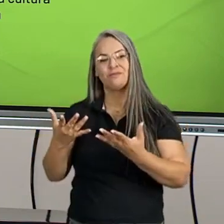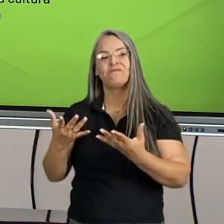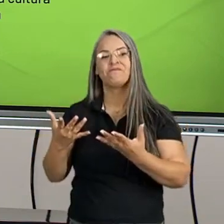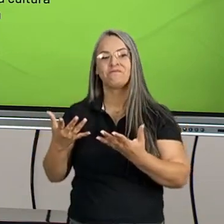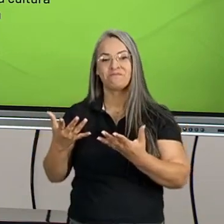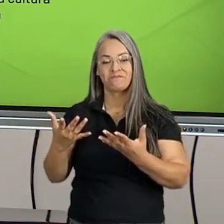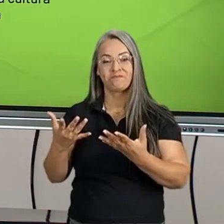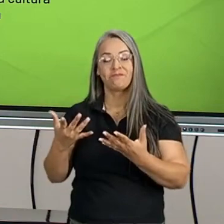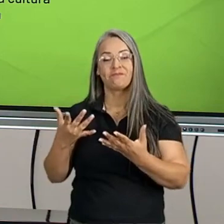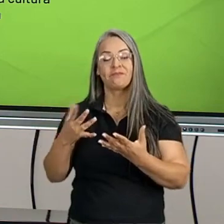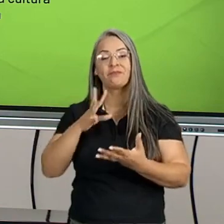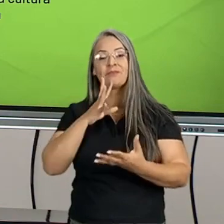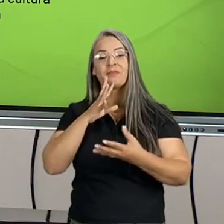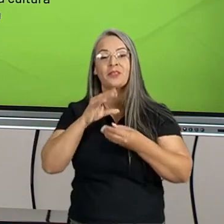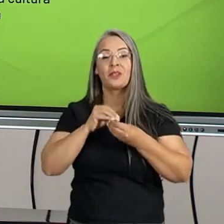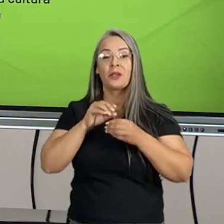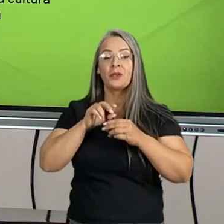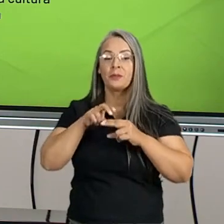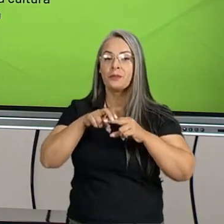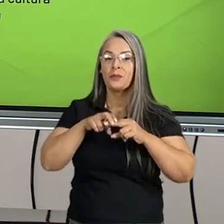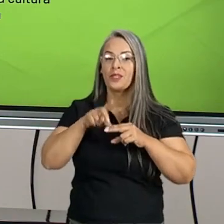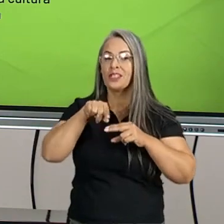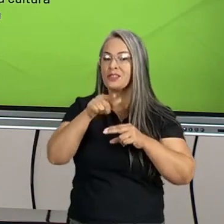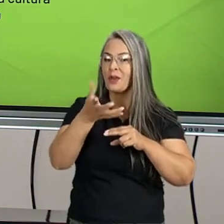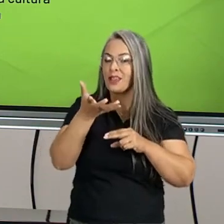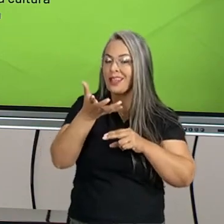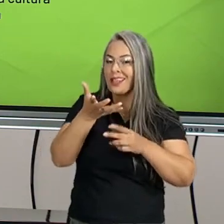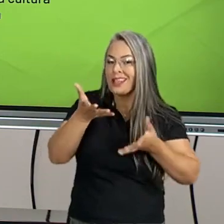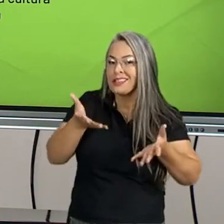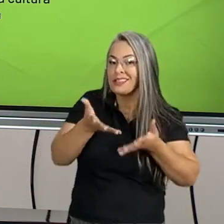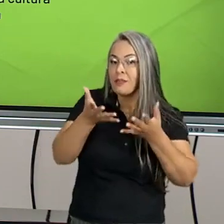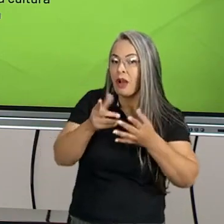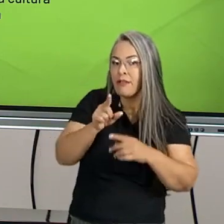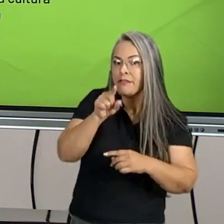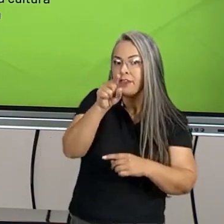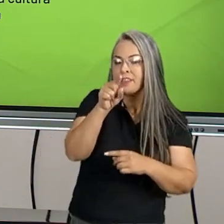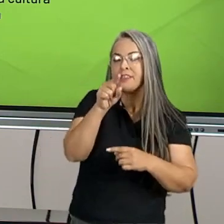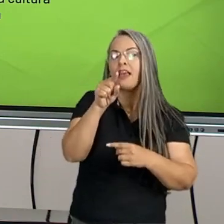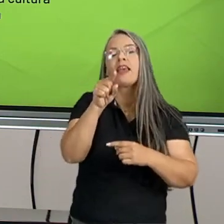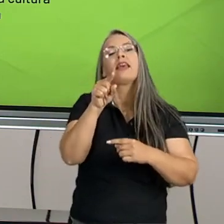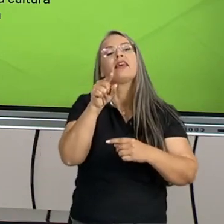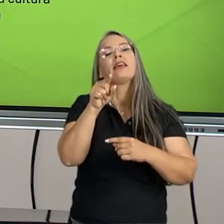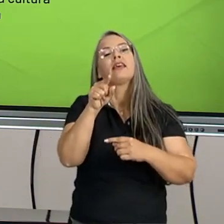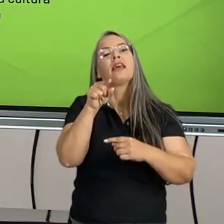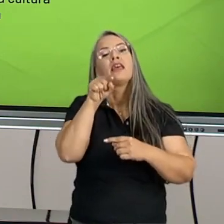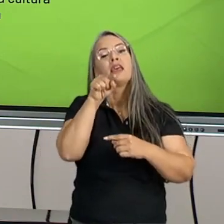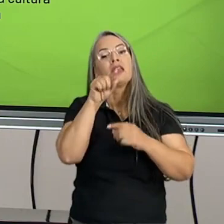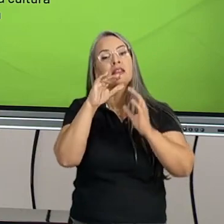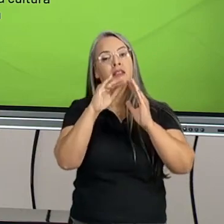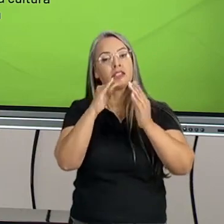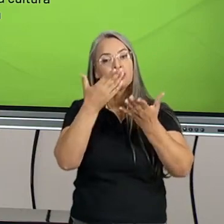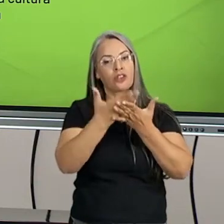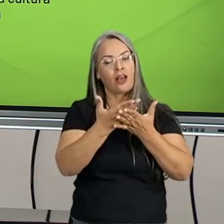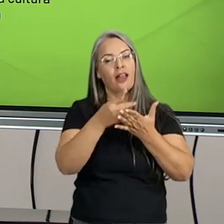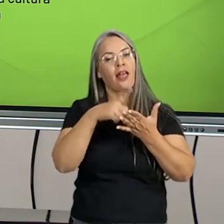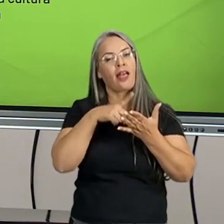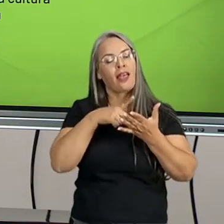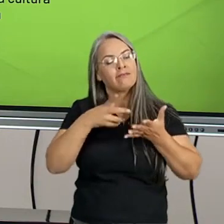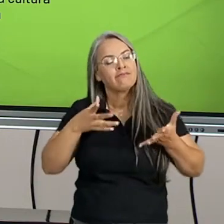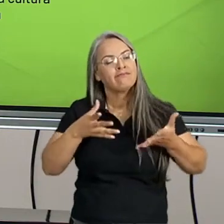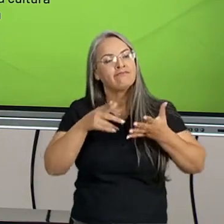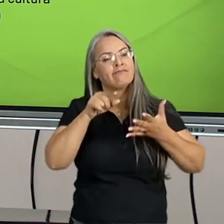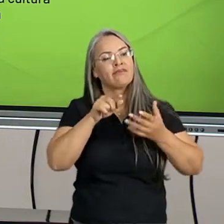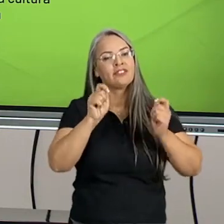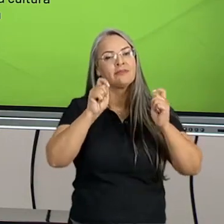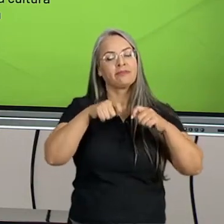incentivar você aí na sua escola é desenvolver essa atividade nos trabalhos aí da sua escola então